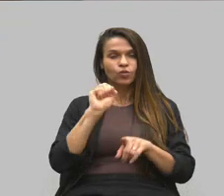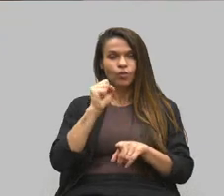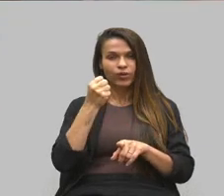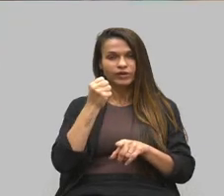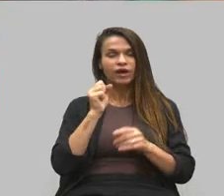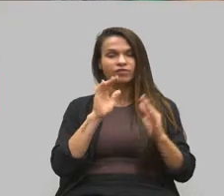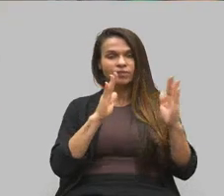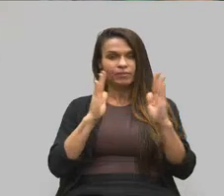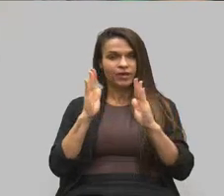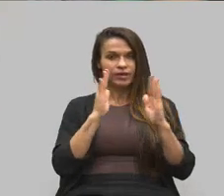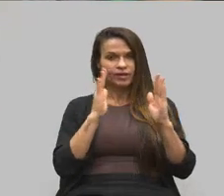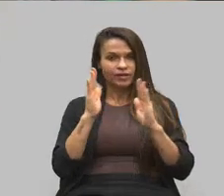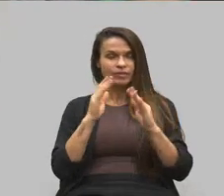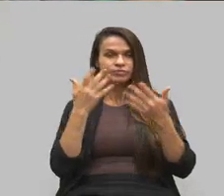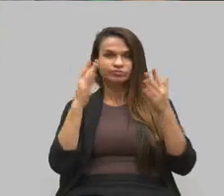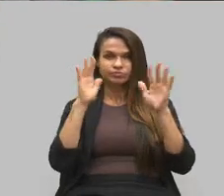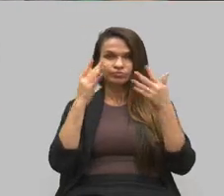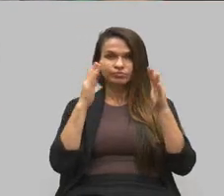de